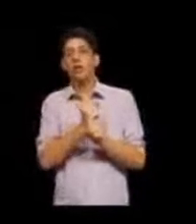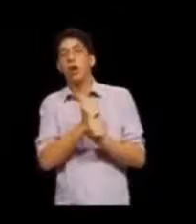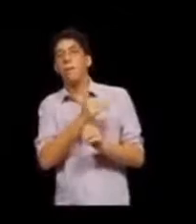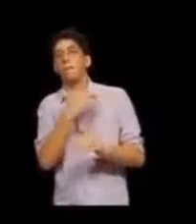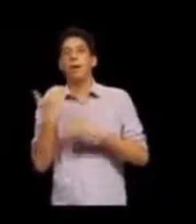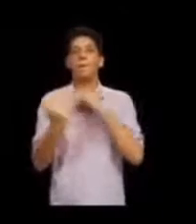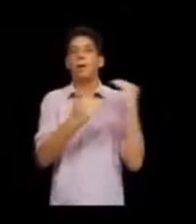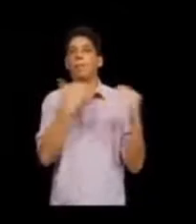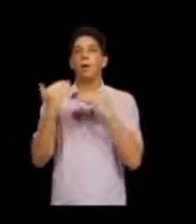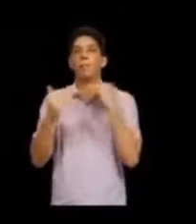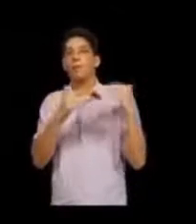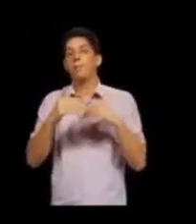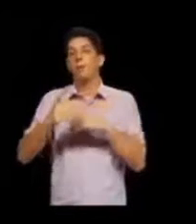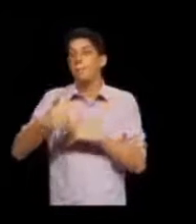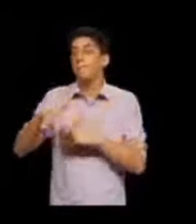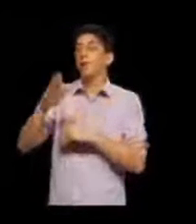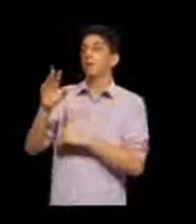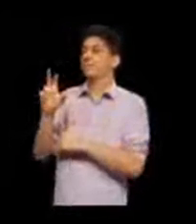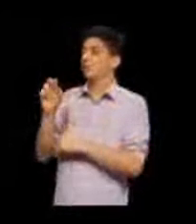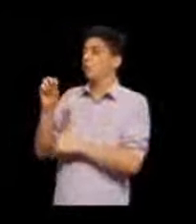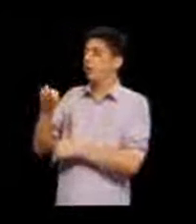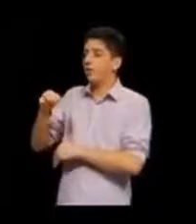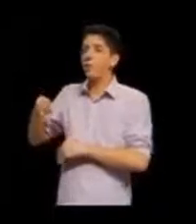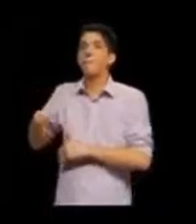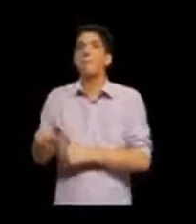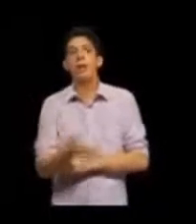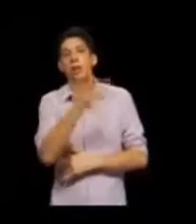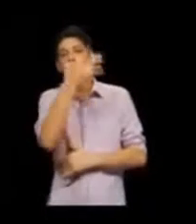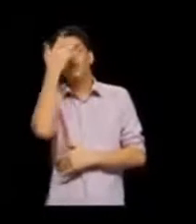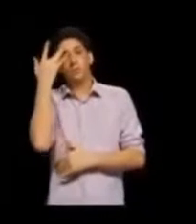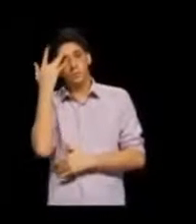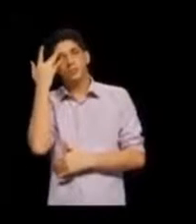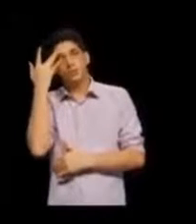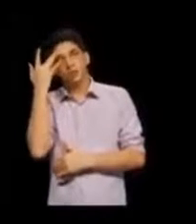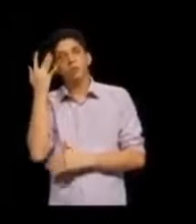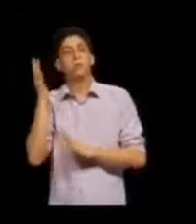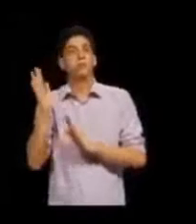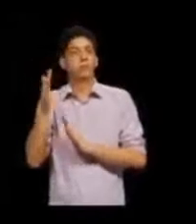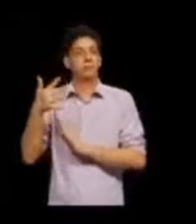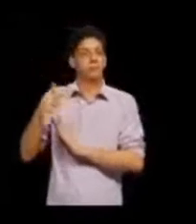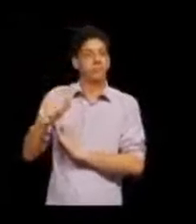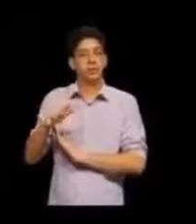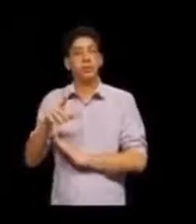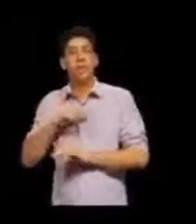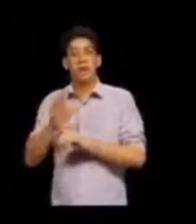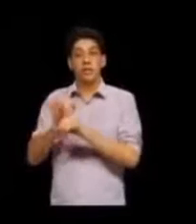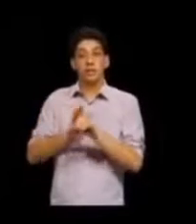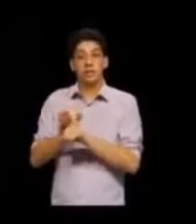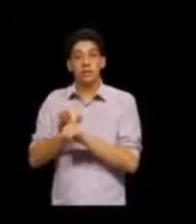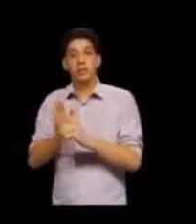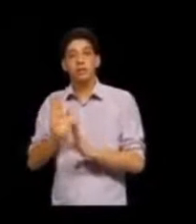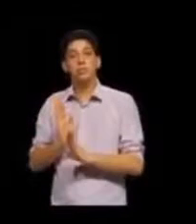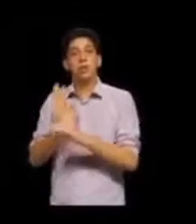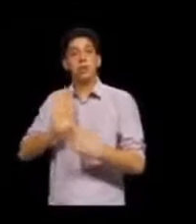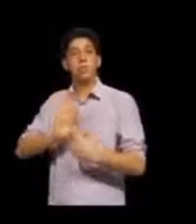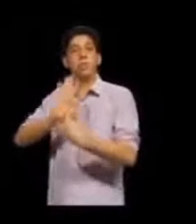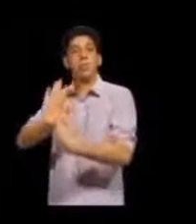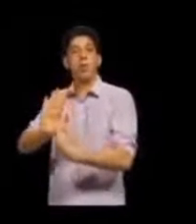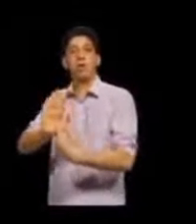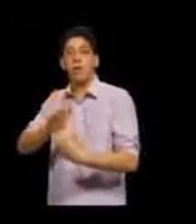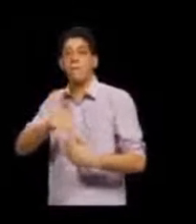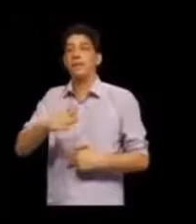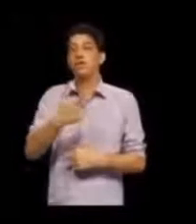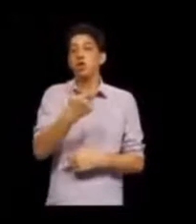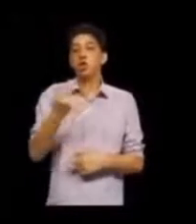de 50 milhões de pessoas. Essa é a estimativa, mas existem estudos que falam que ela dizimou 200 milhões de pessoas. Pensa, dizimou um